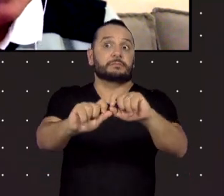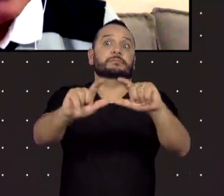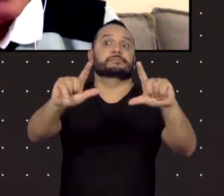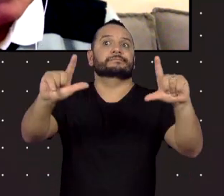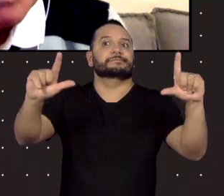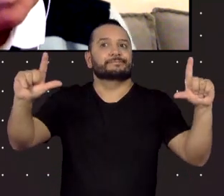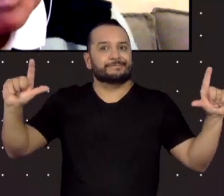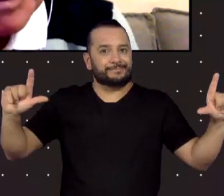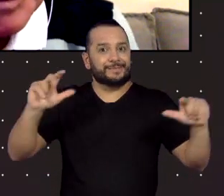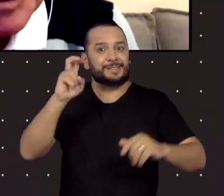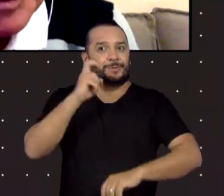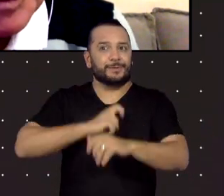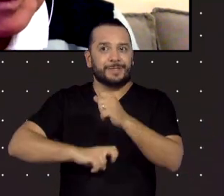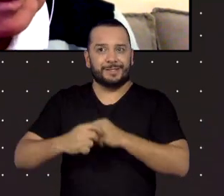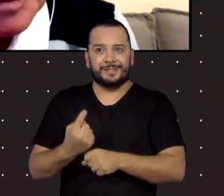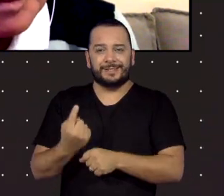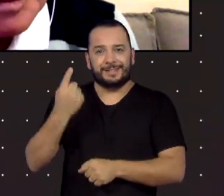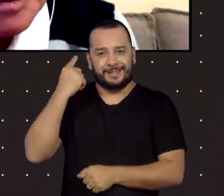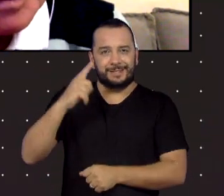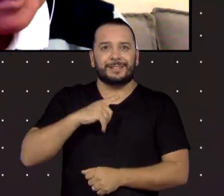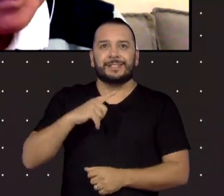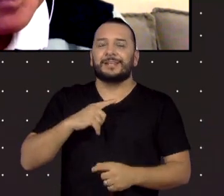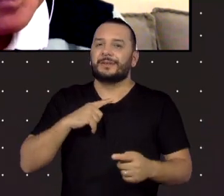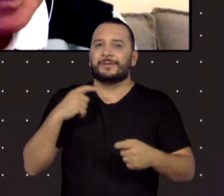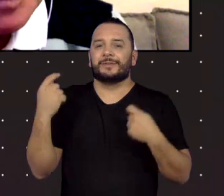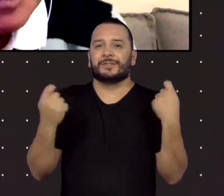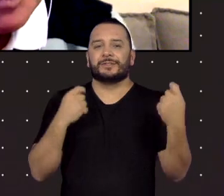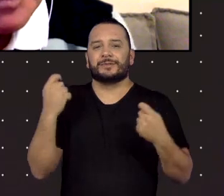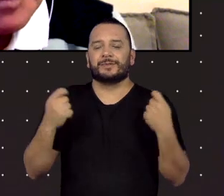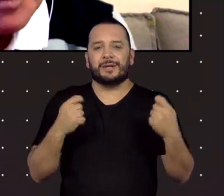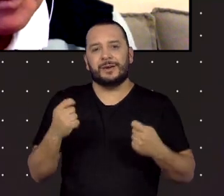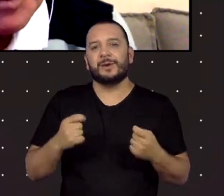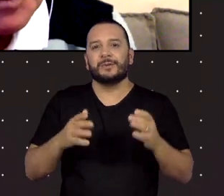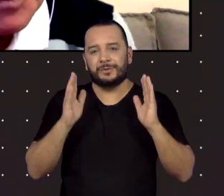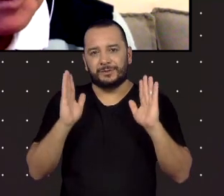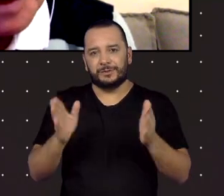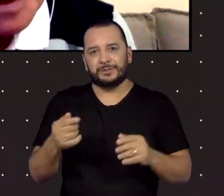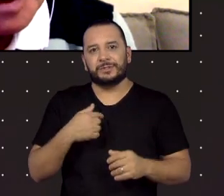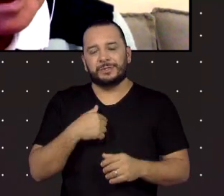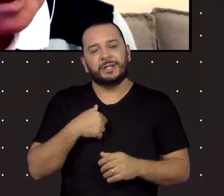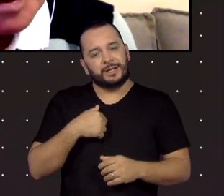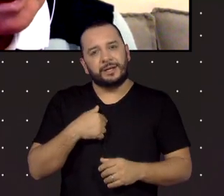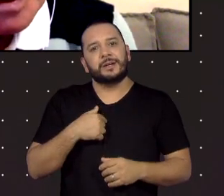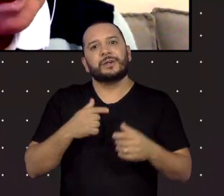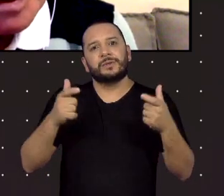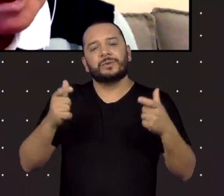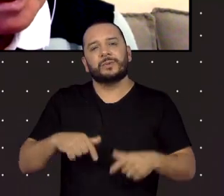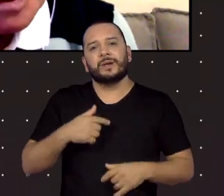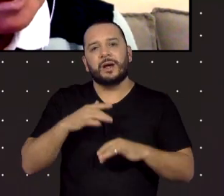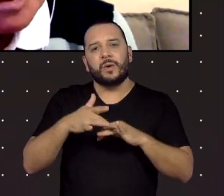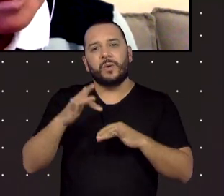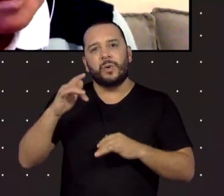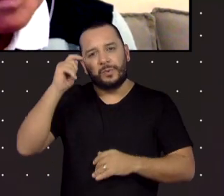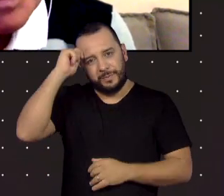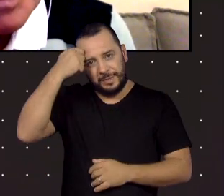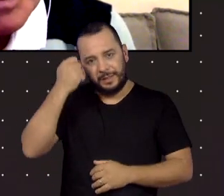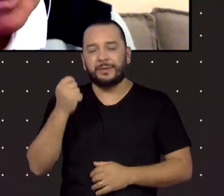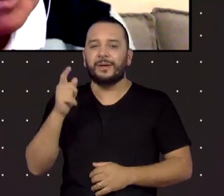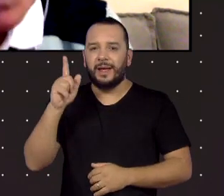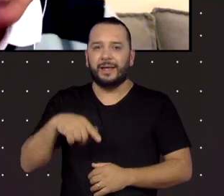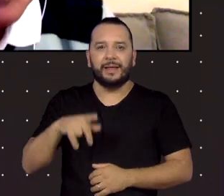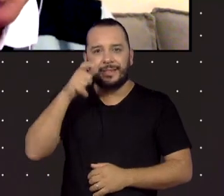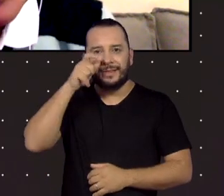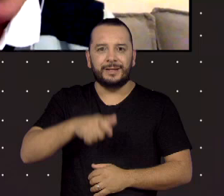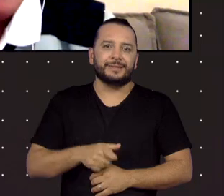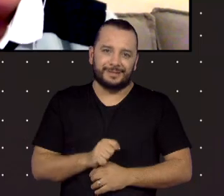uns 5 anos atrás, num festival em Ouro Preto. Ele ainda é extraordinariamente interessante.